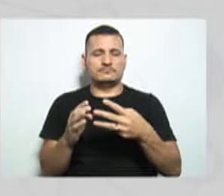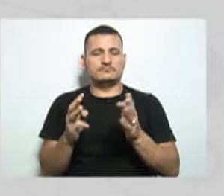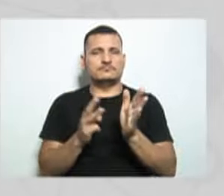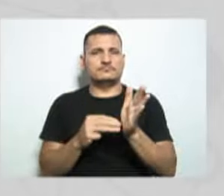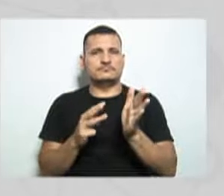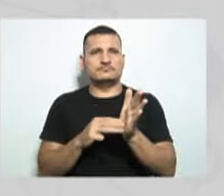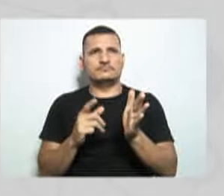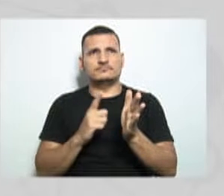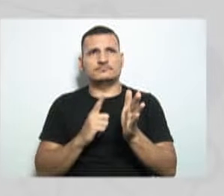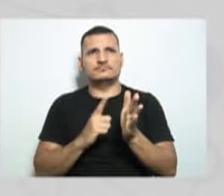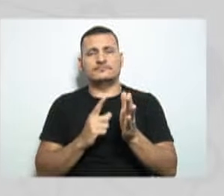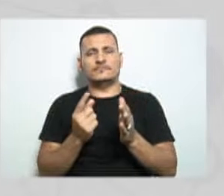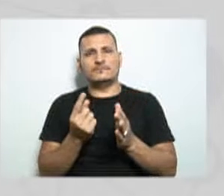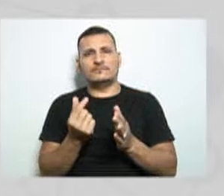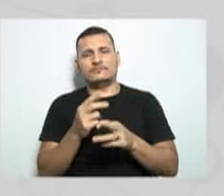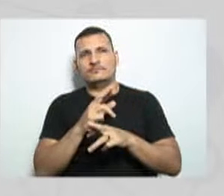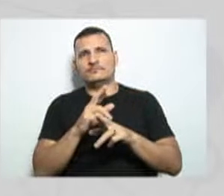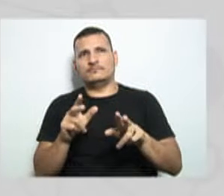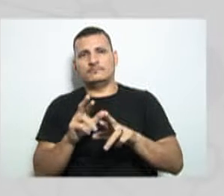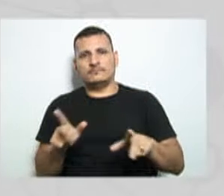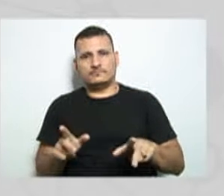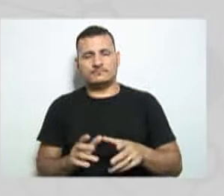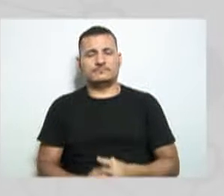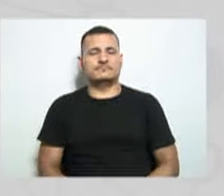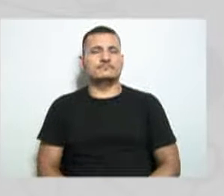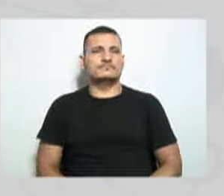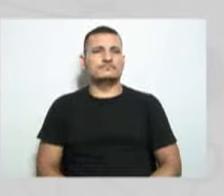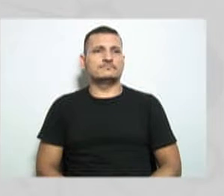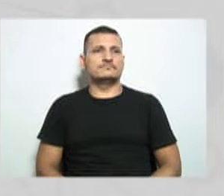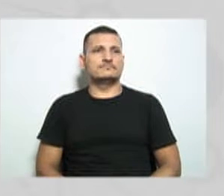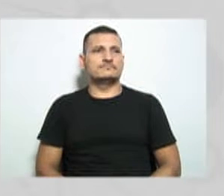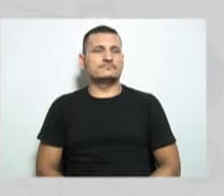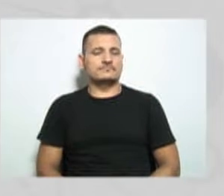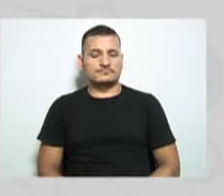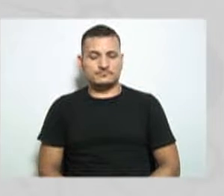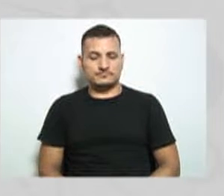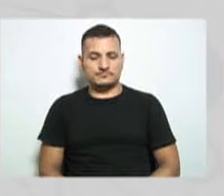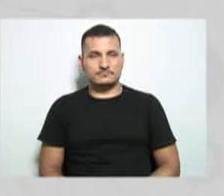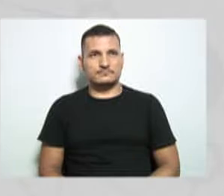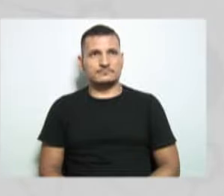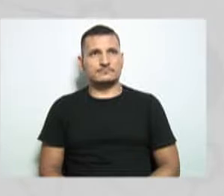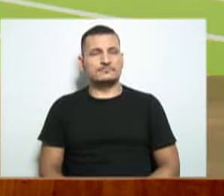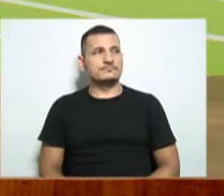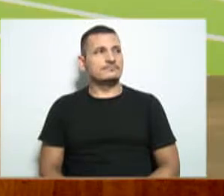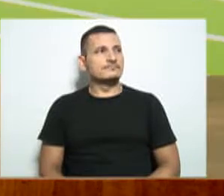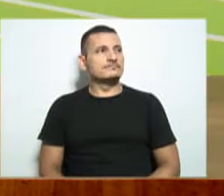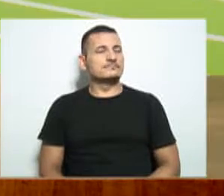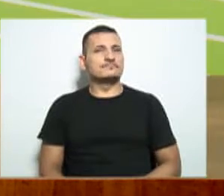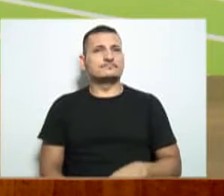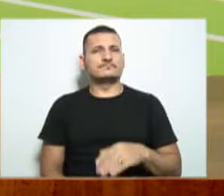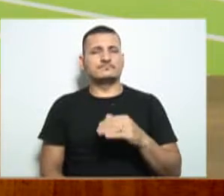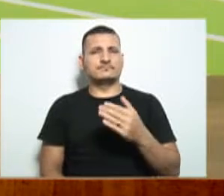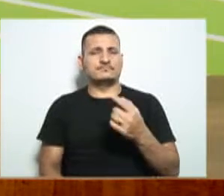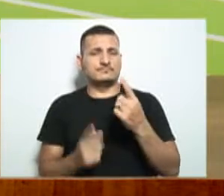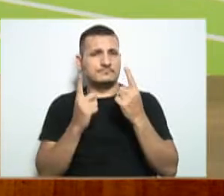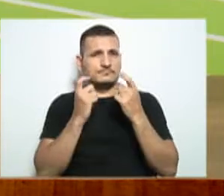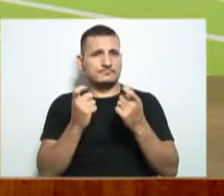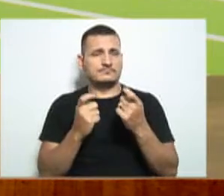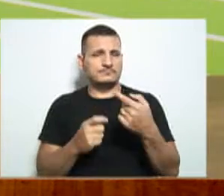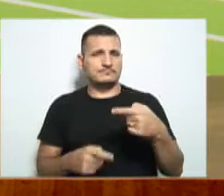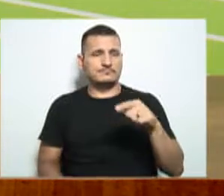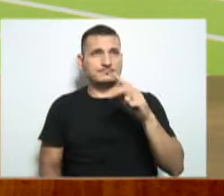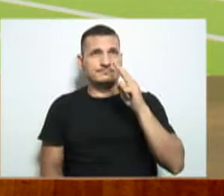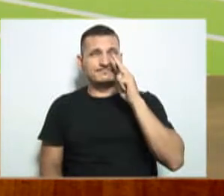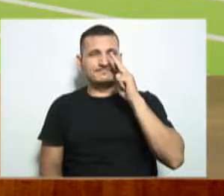Teve um valor diferente. Professora Fernanda, a senhora tem alguma coisa a acrescentar? Bom, é interessante nós observarmos